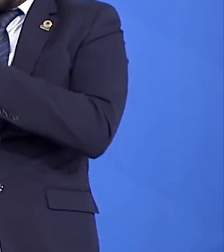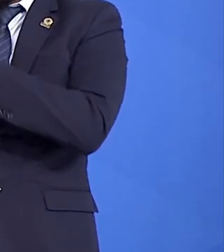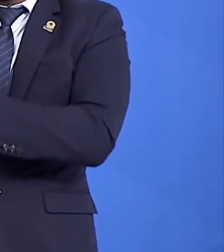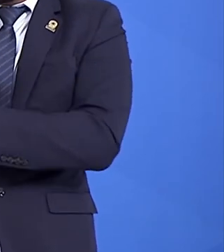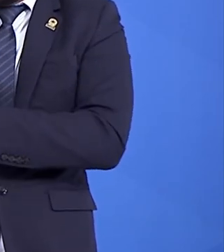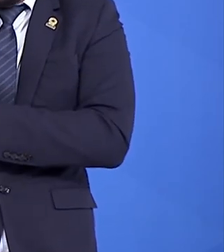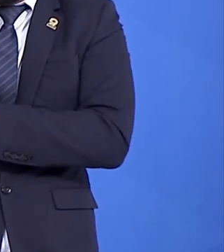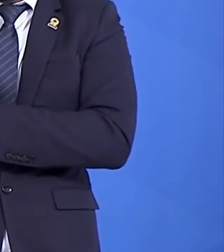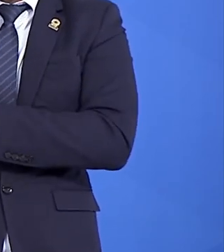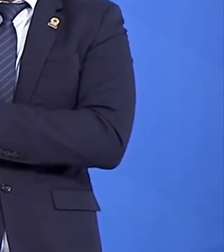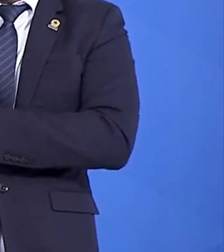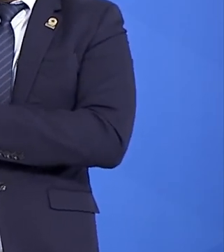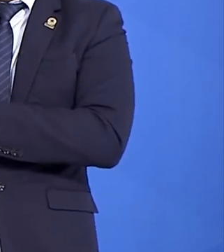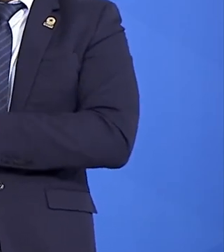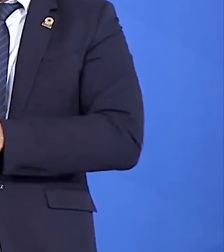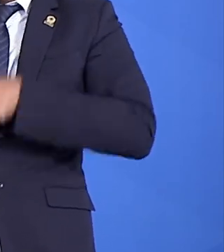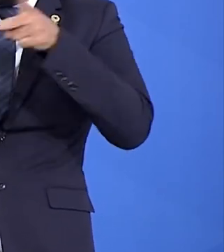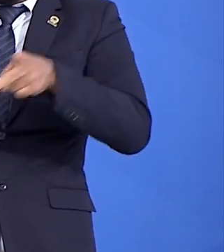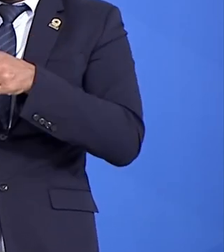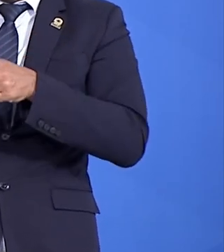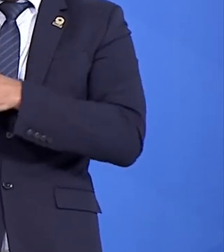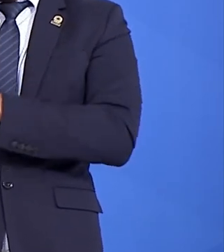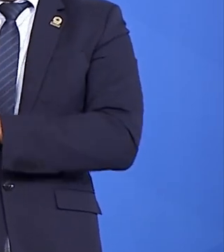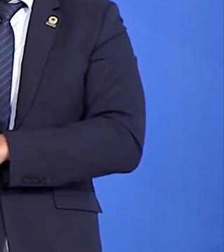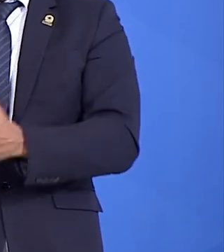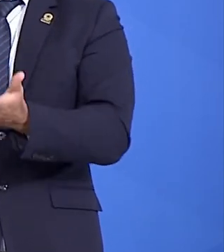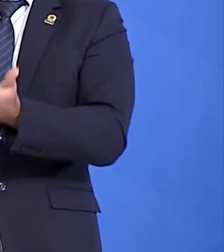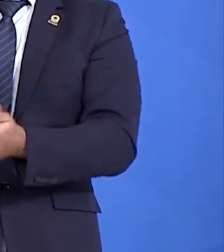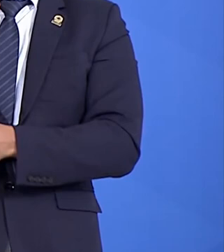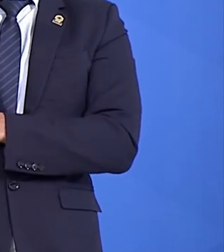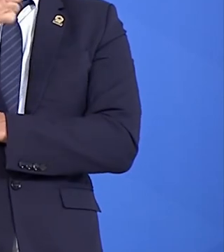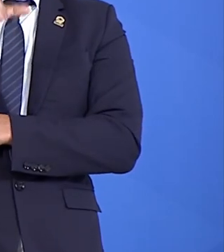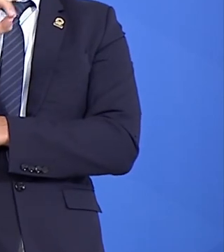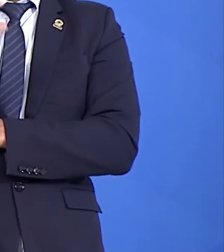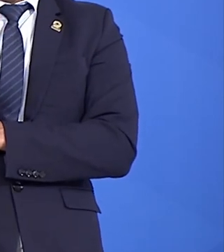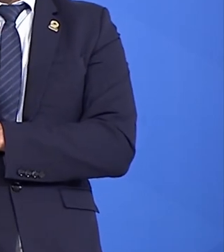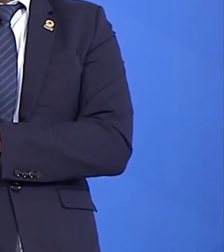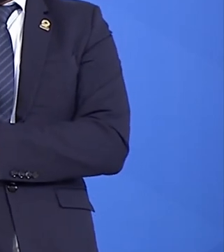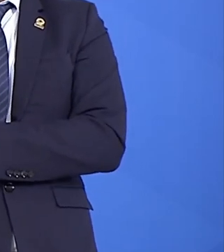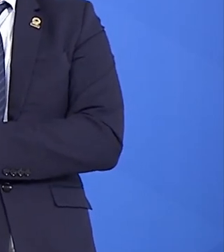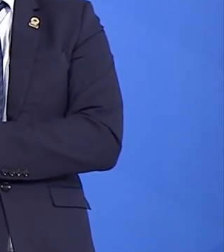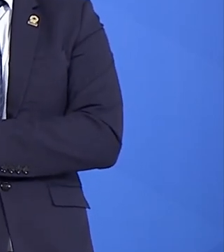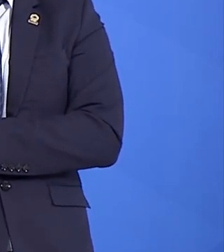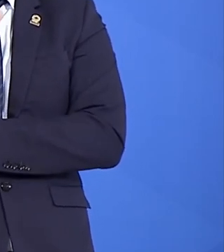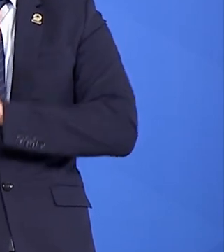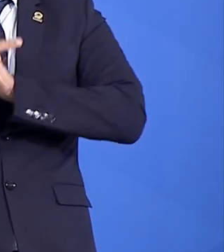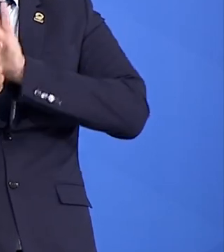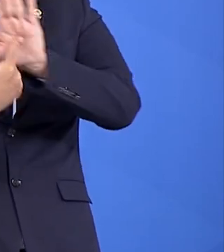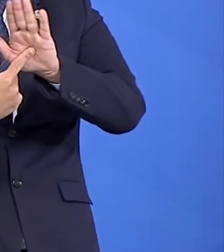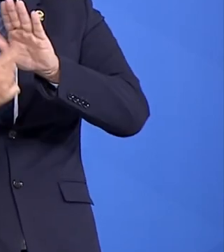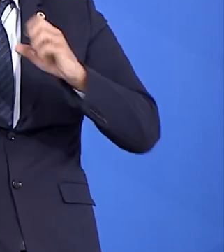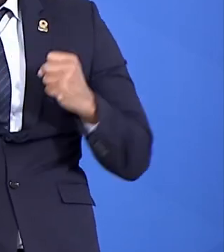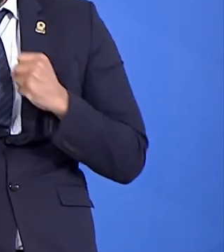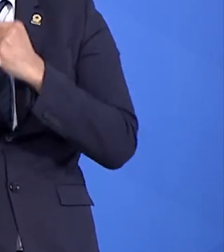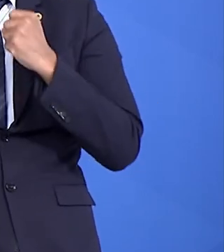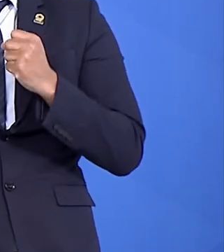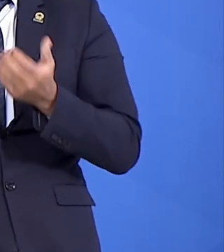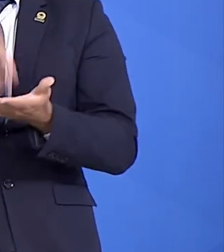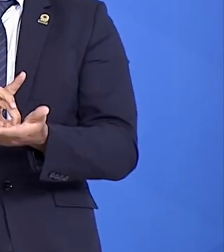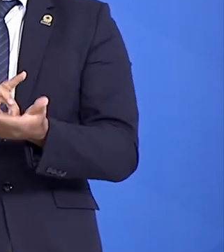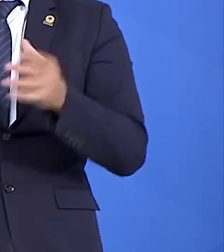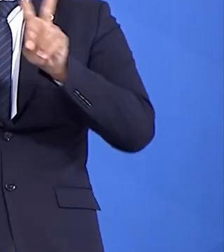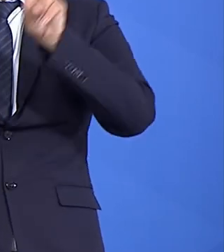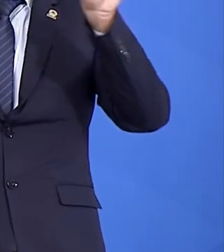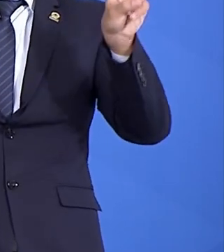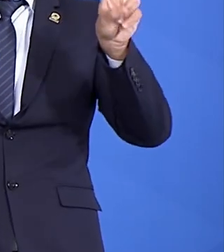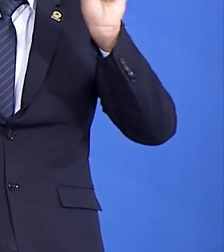% da população brasileira até 2025. Com isso tudo, o senhor dá um exemplo do que é cuidar de verdade dos temas que mais